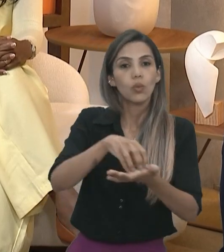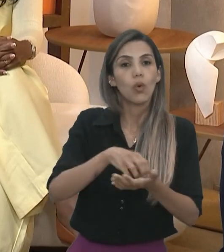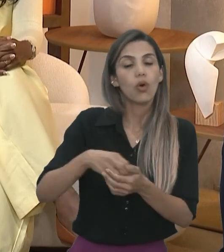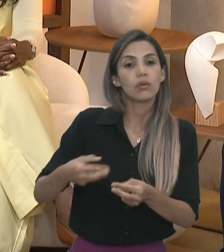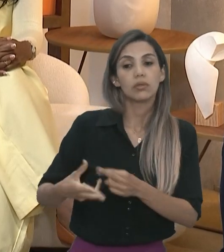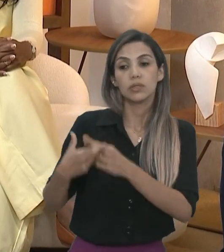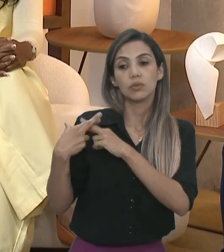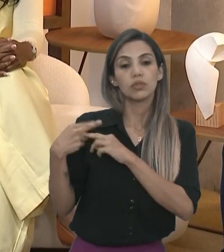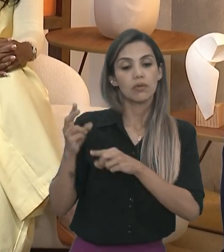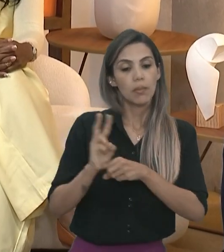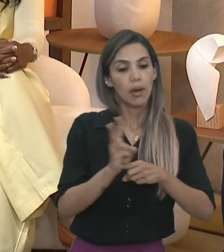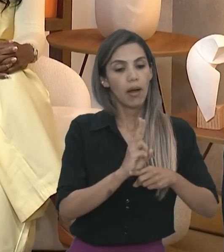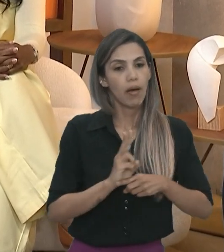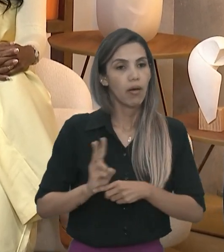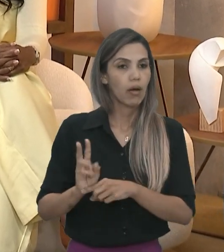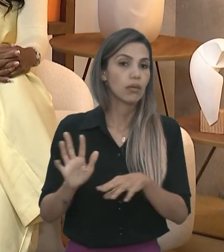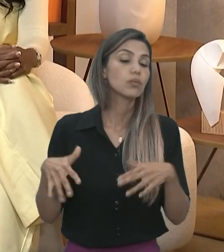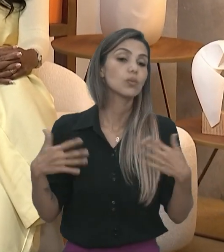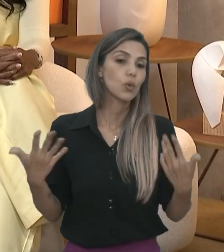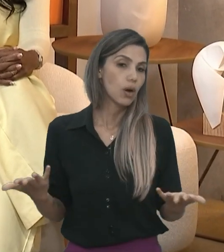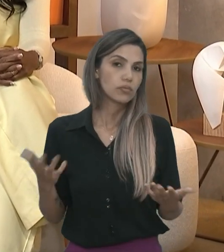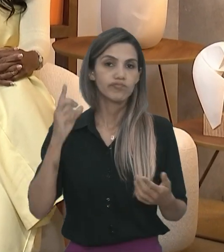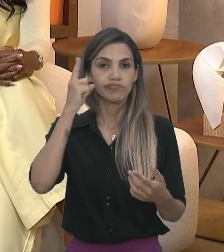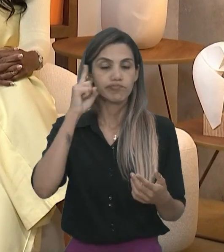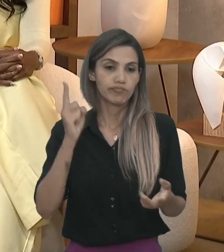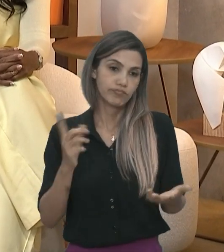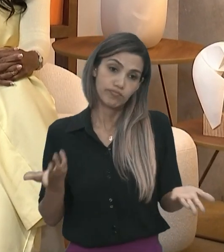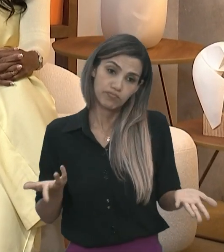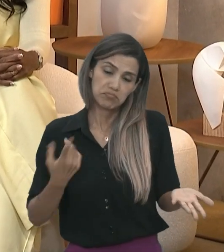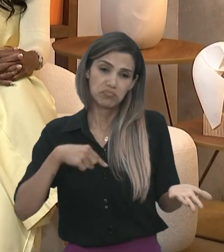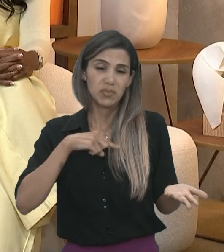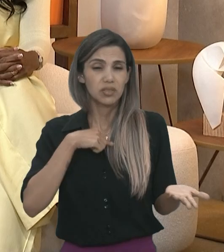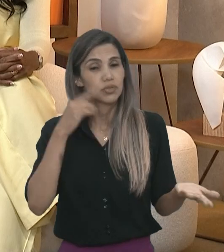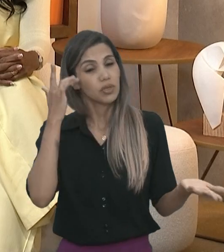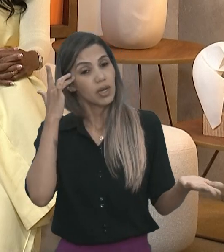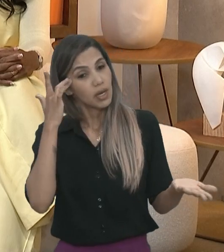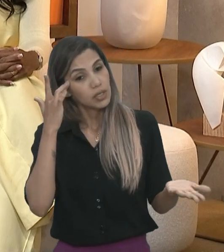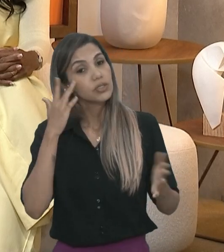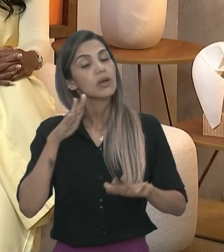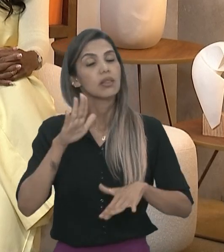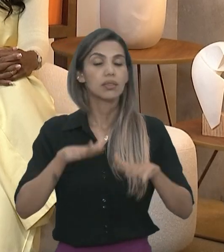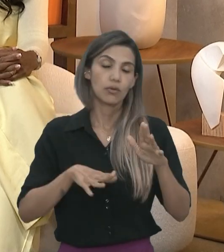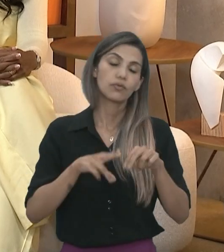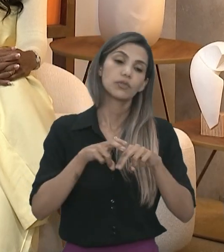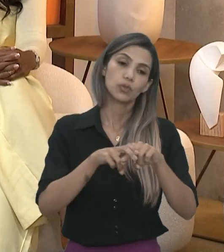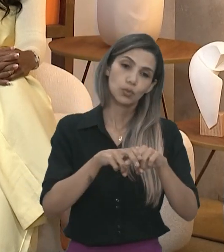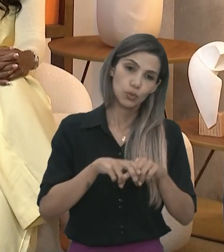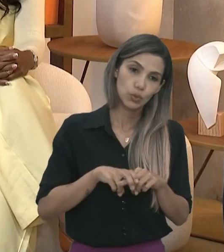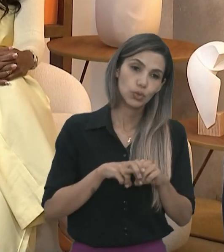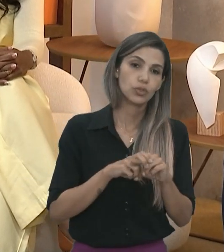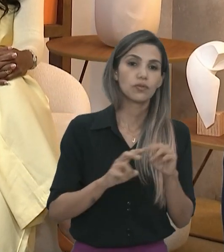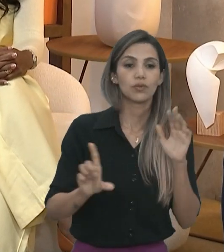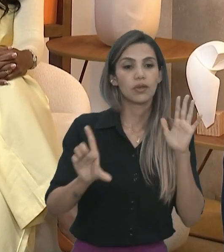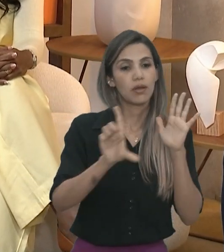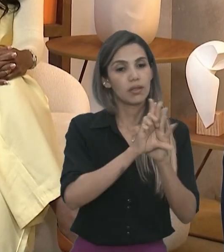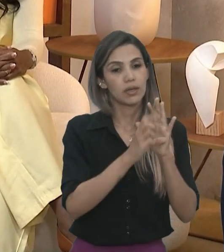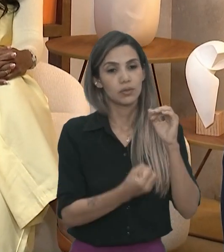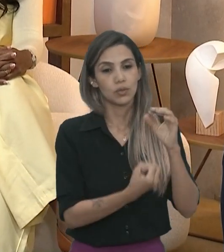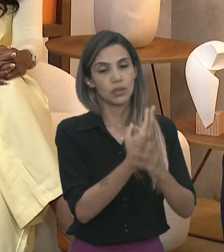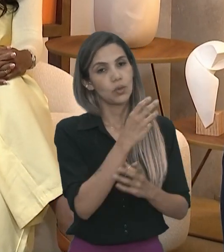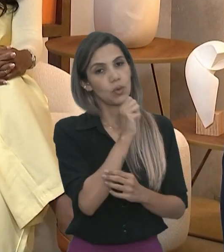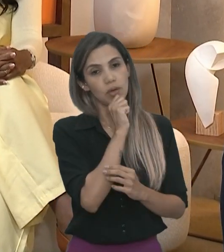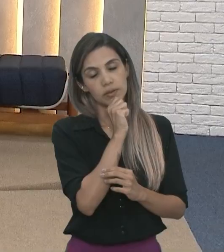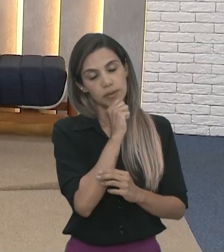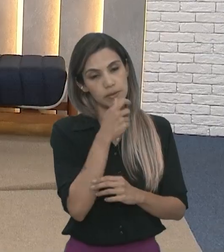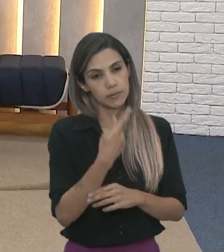fiscalizar, né? Então, a gente acredita que esse seja o ponto ainda que não desenrolou todo o processo aqui